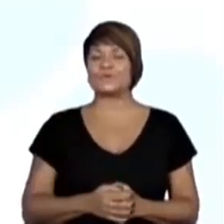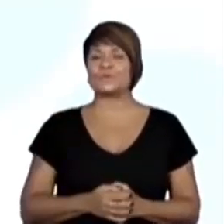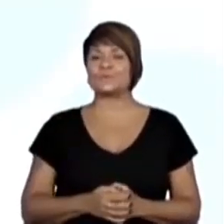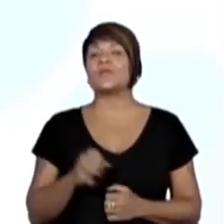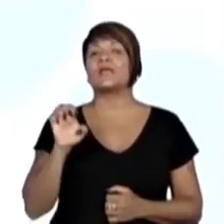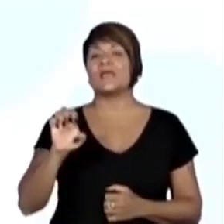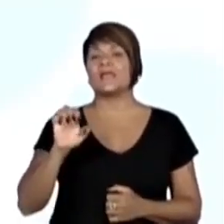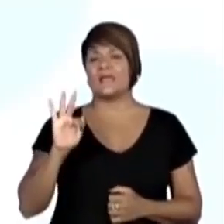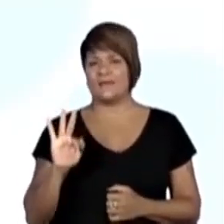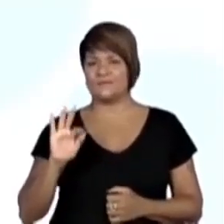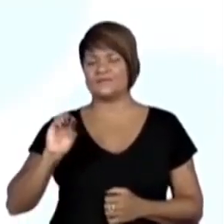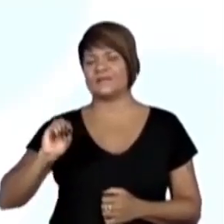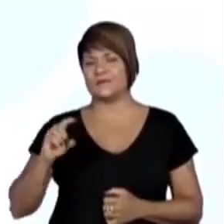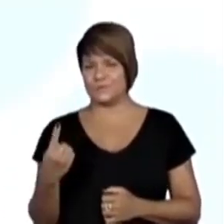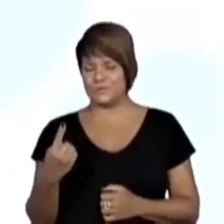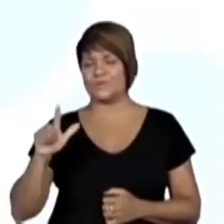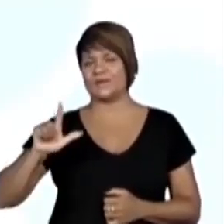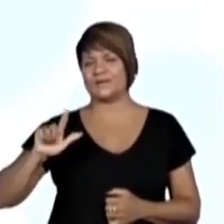EF01,